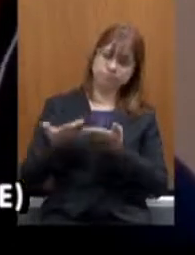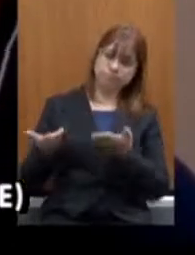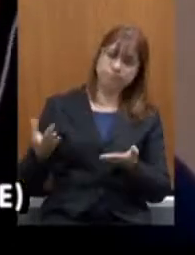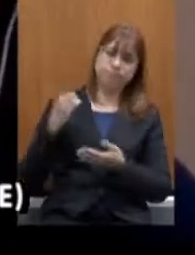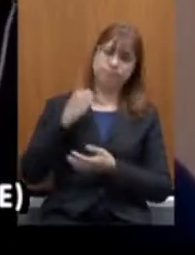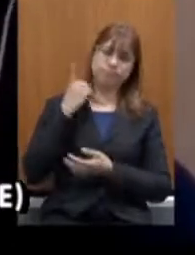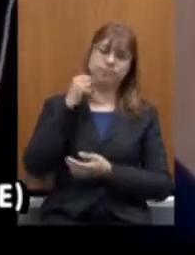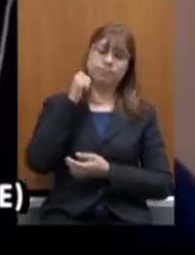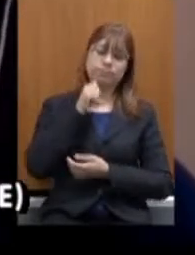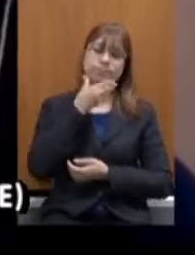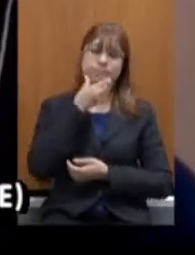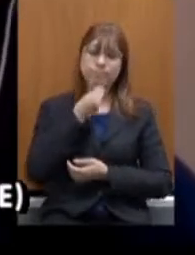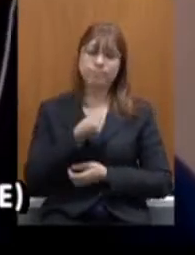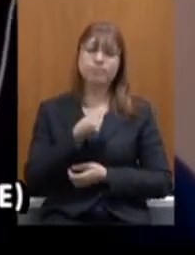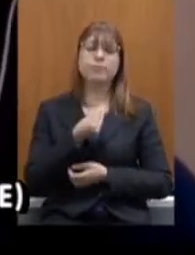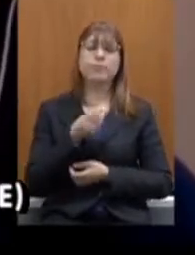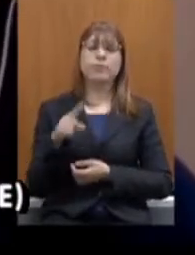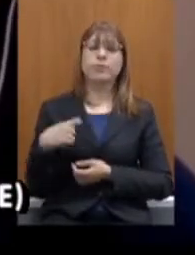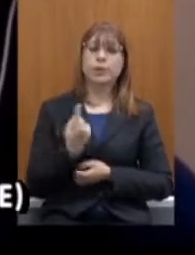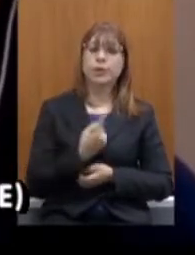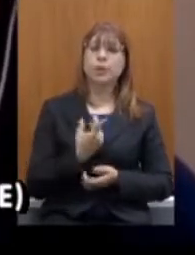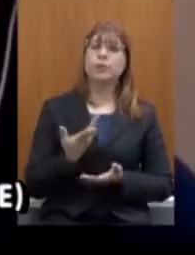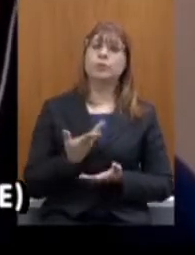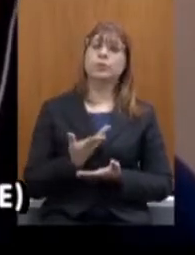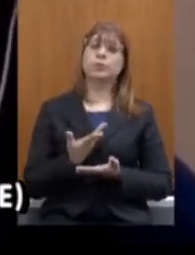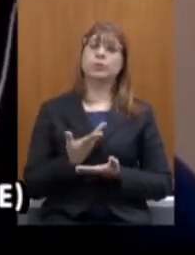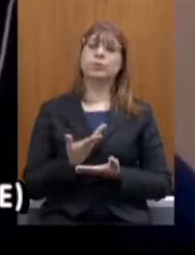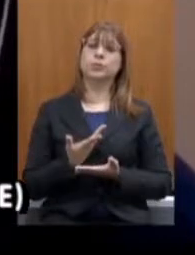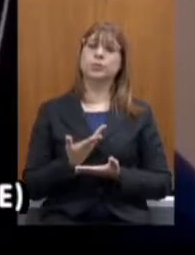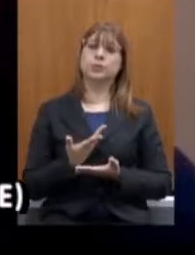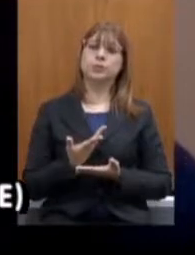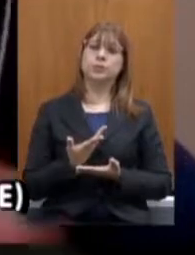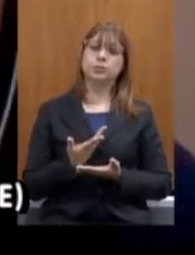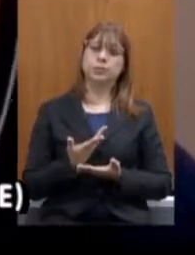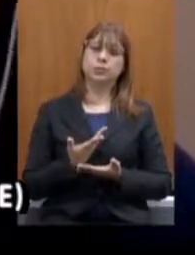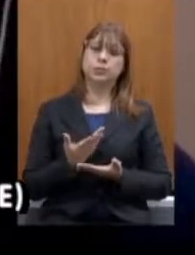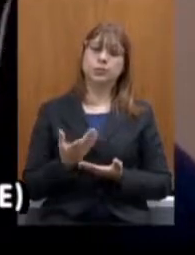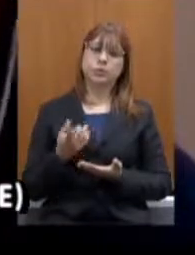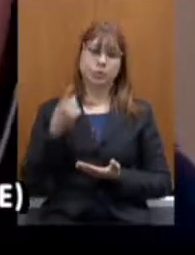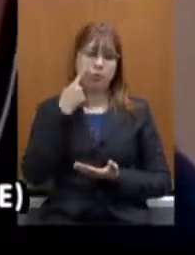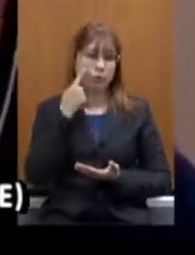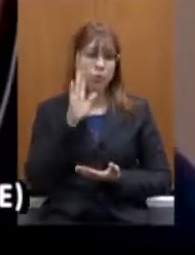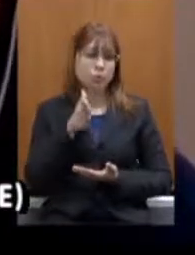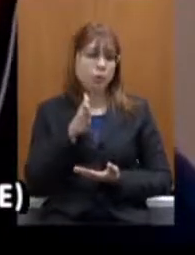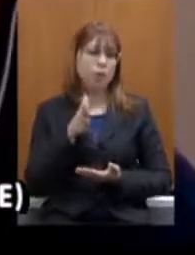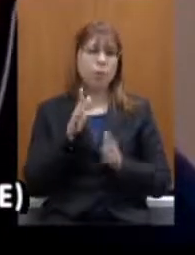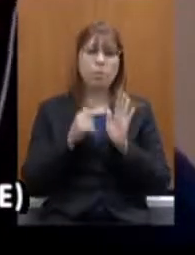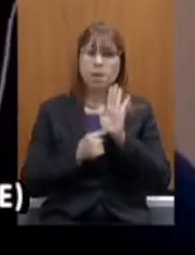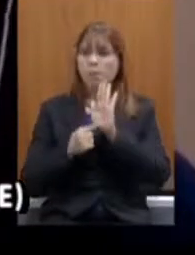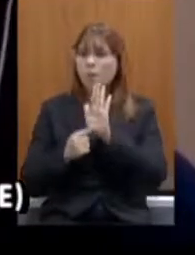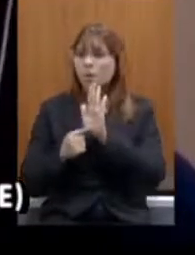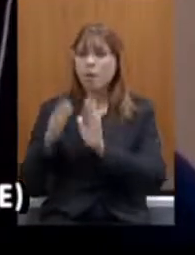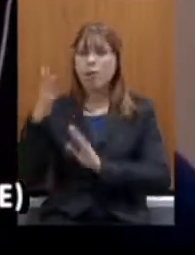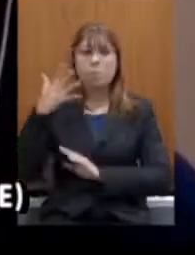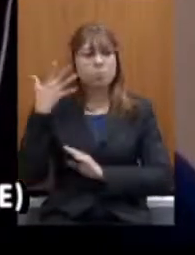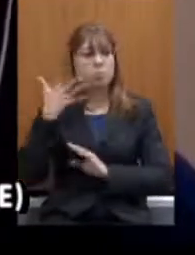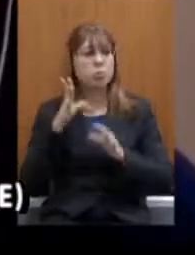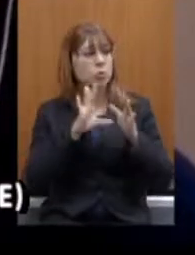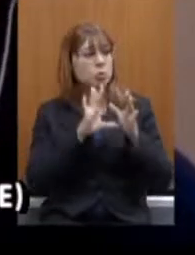colegas deputados colegas deputados mas não possamos né diante de tantas falas de tantas apresentações